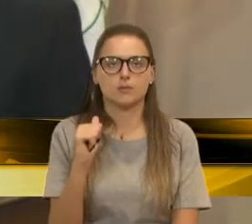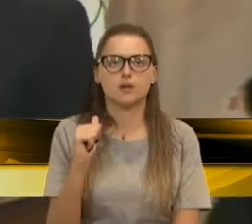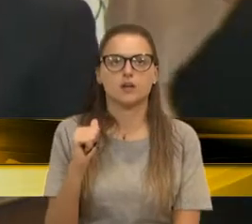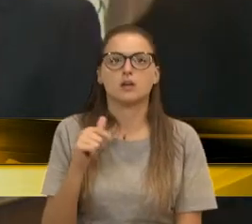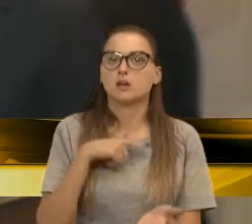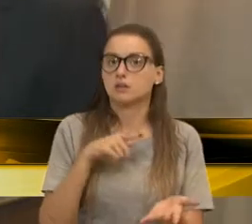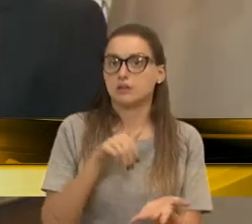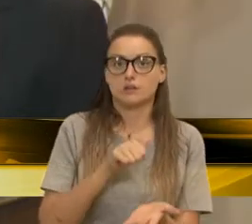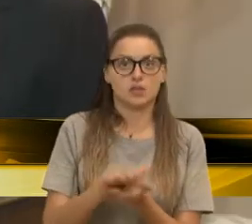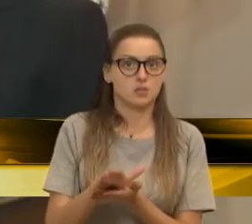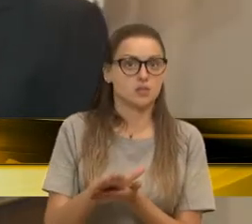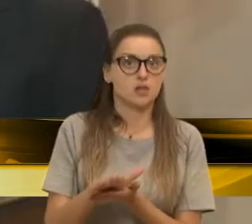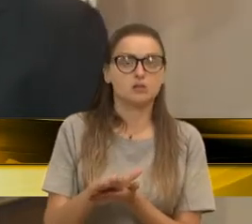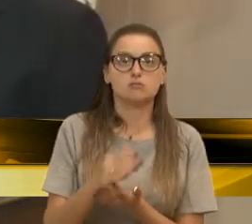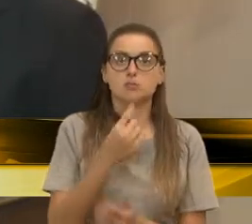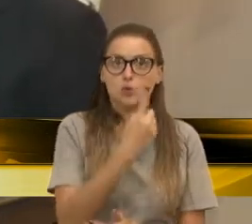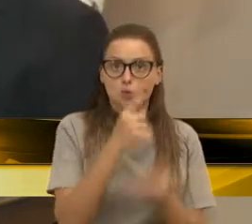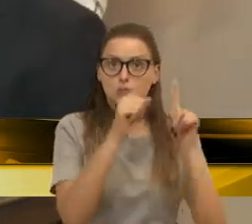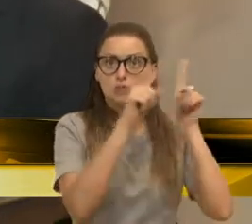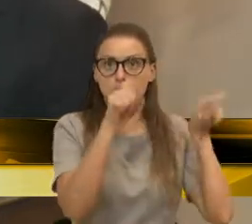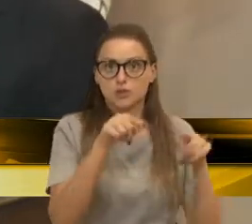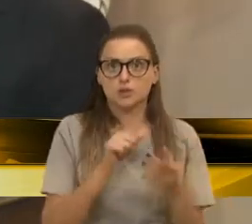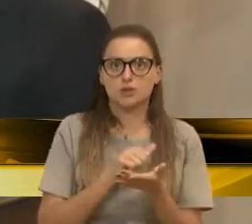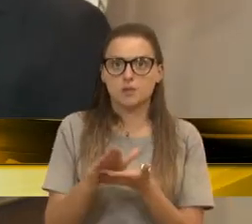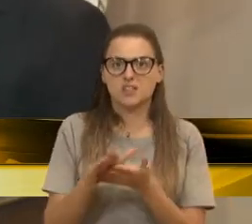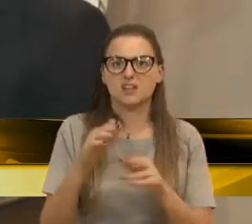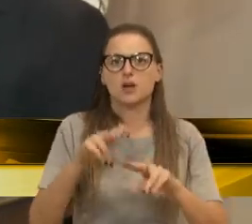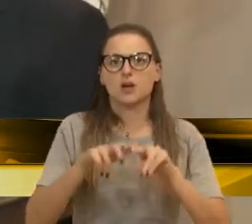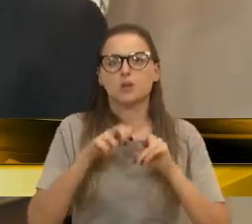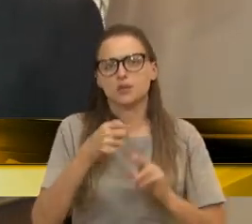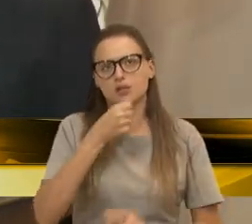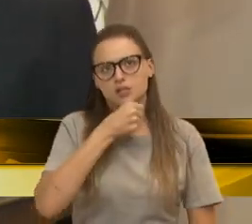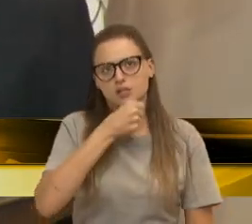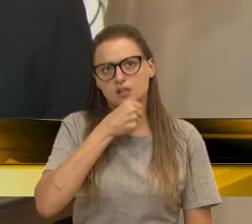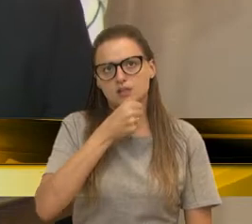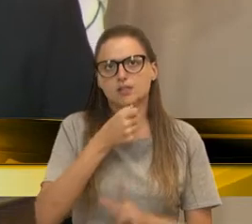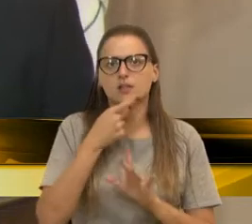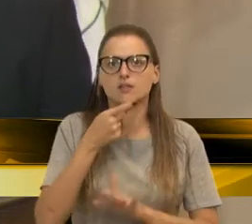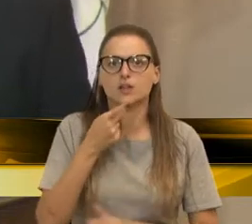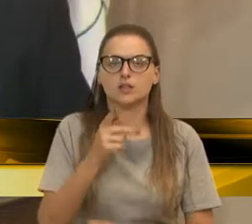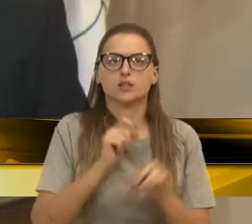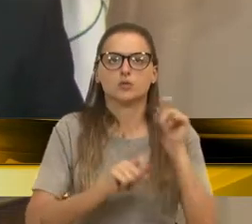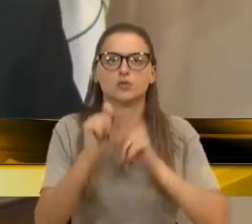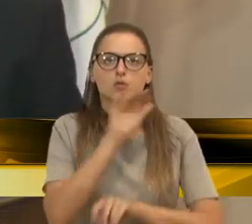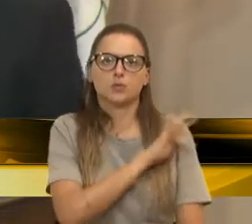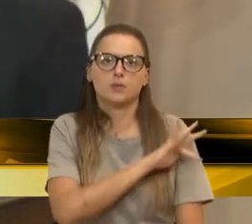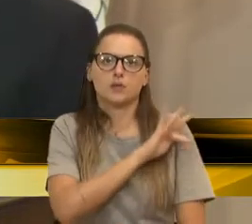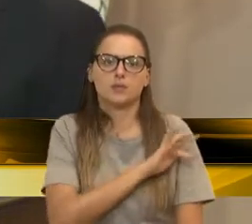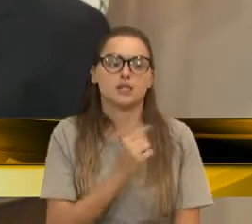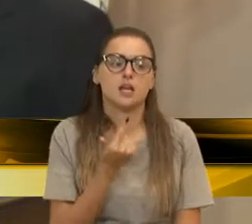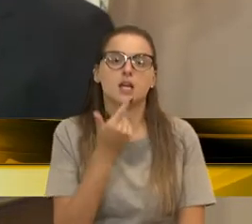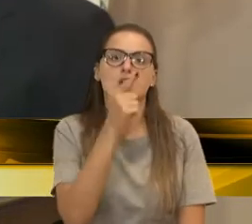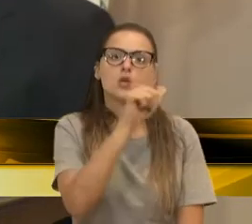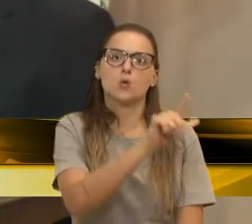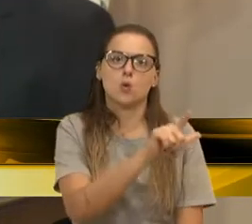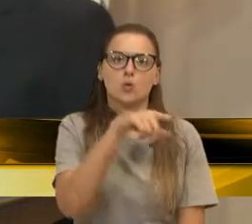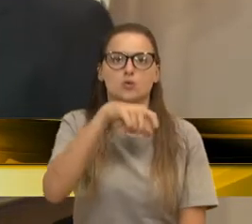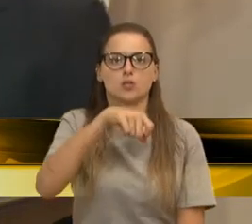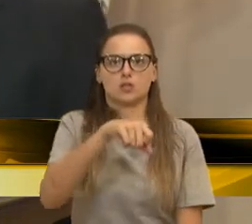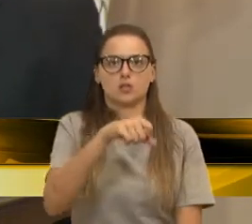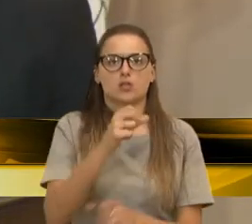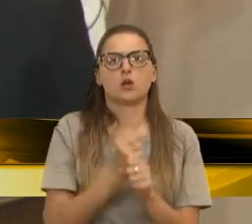foi demitido. Um servidor foi demitido por causa de uma entrevista à TV Caxias falando sobre a farmácia do IPAM. E o outro, que há 9